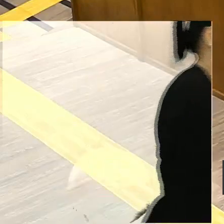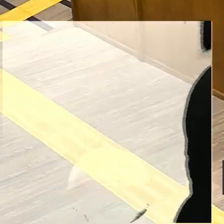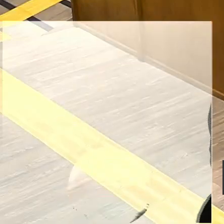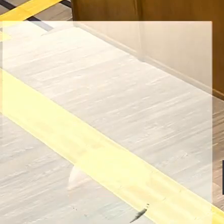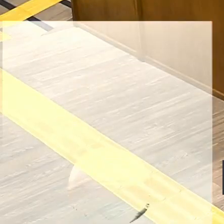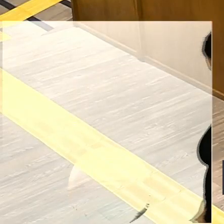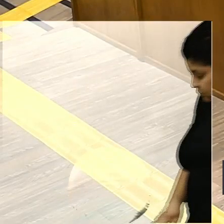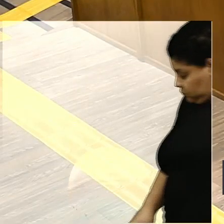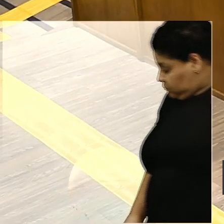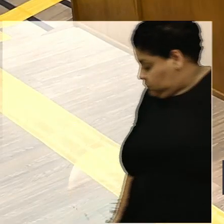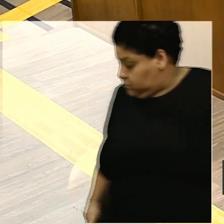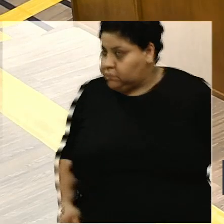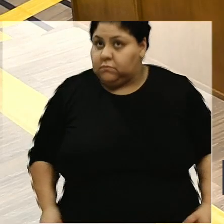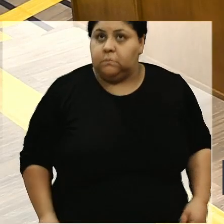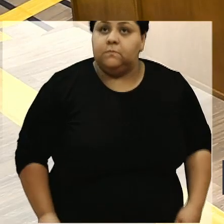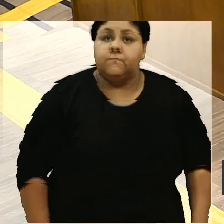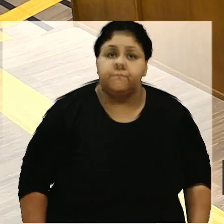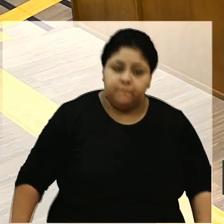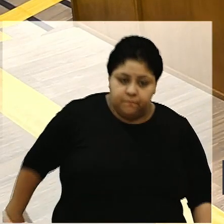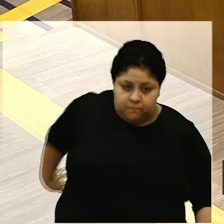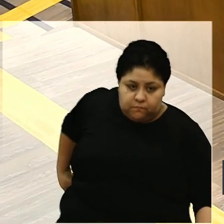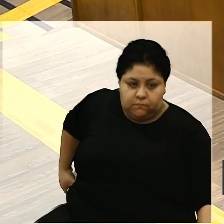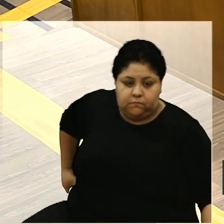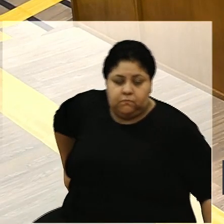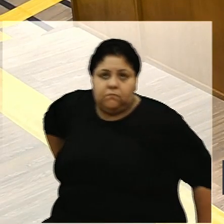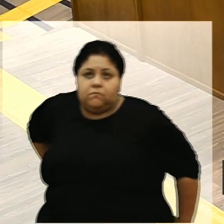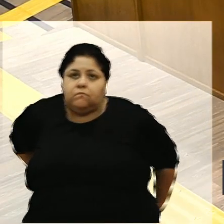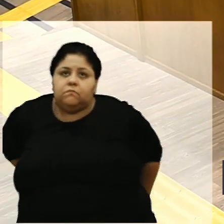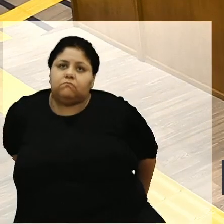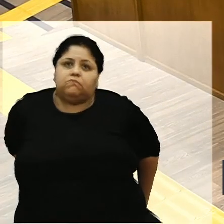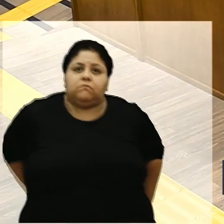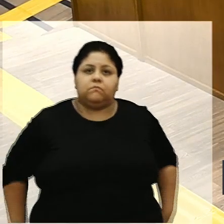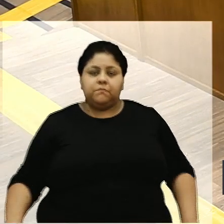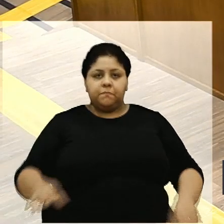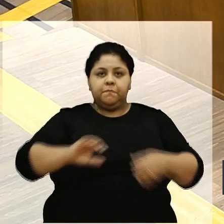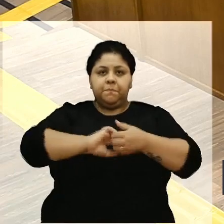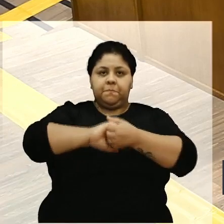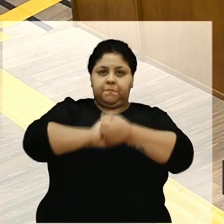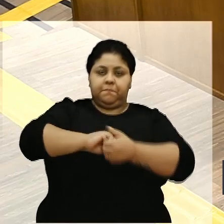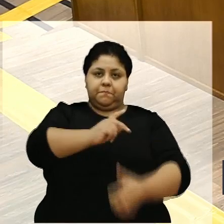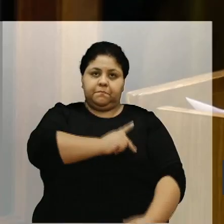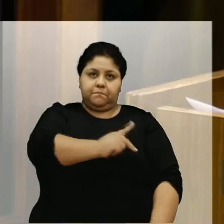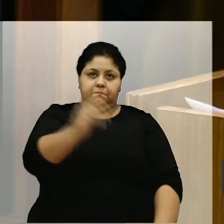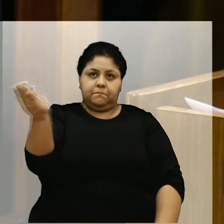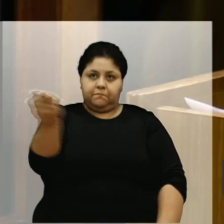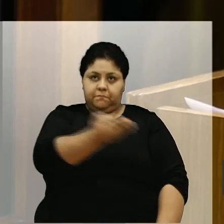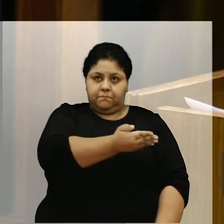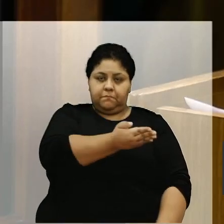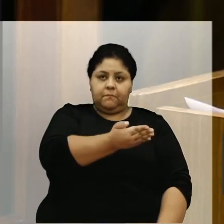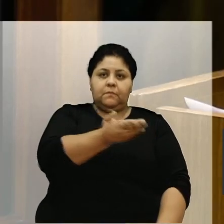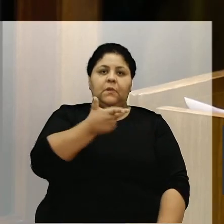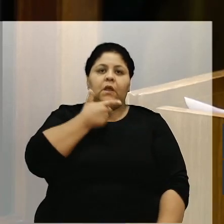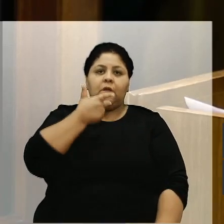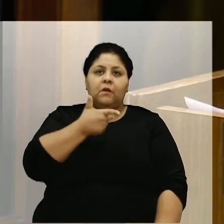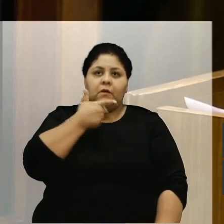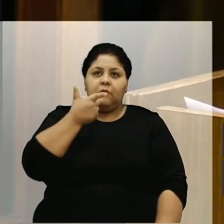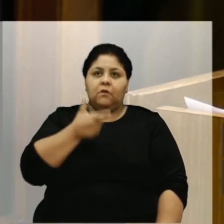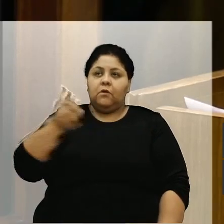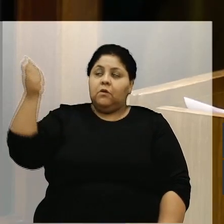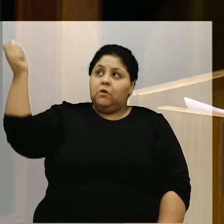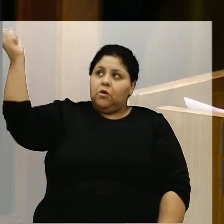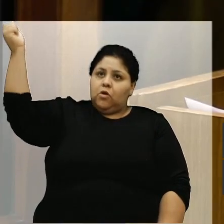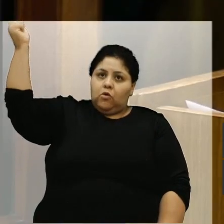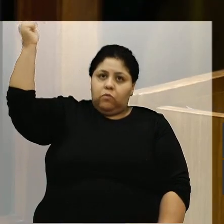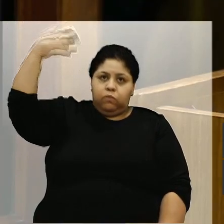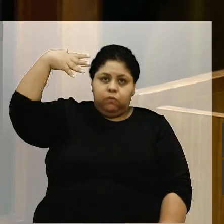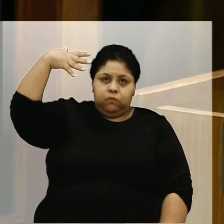Obrigado, presidente. Cumprimento ao presidente, novos pares. Eu venho falar da iluminação da